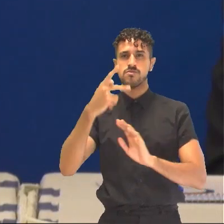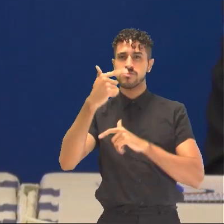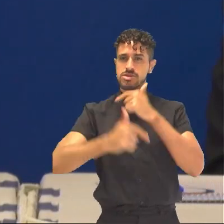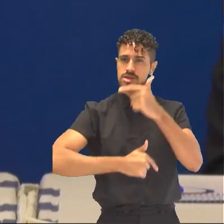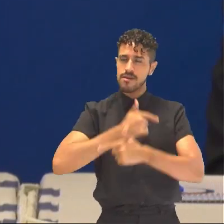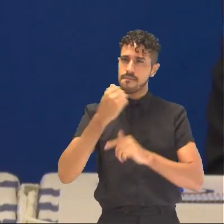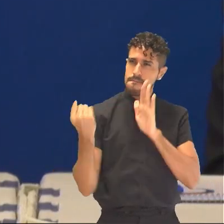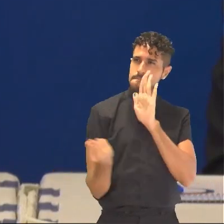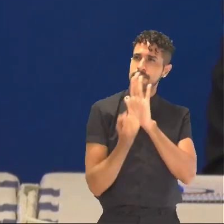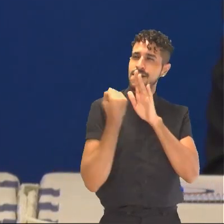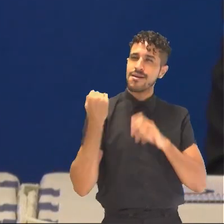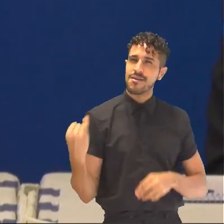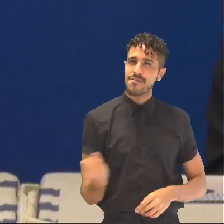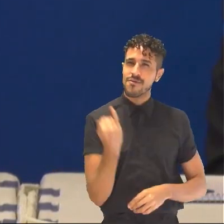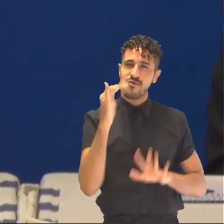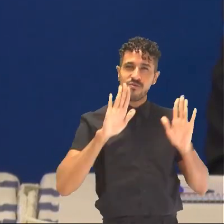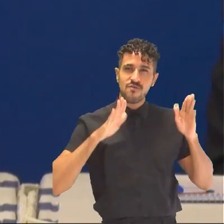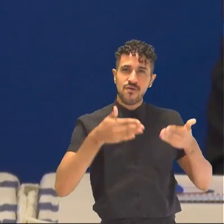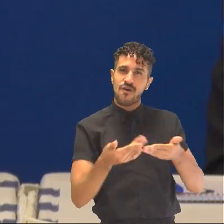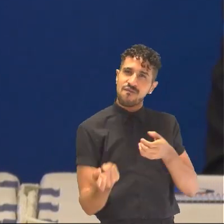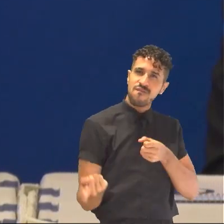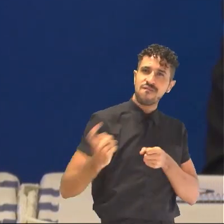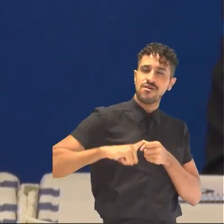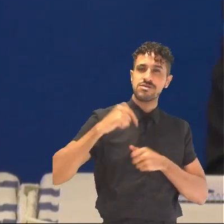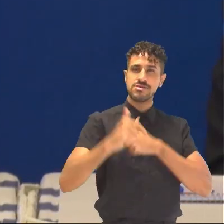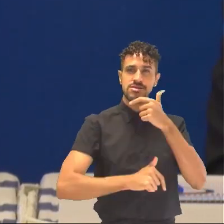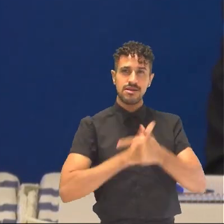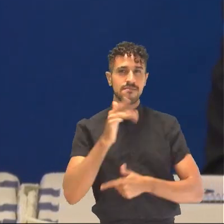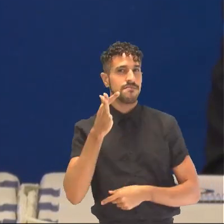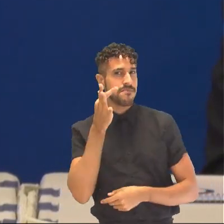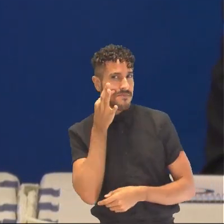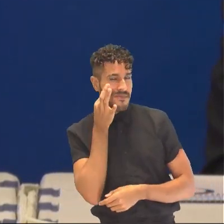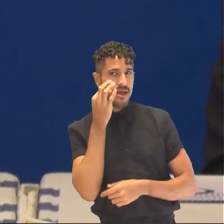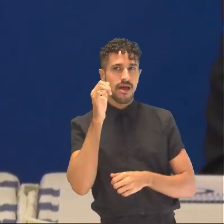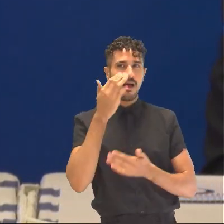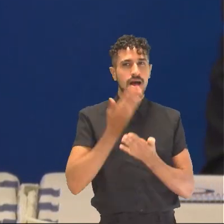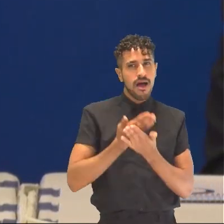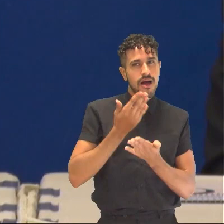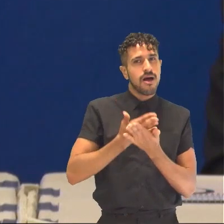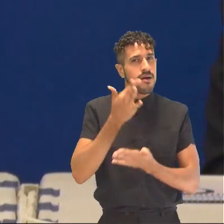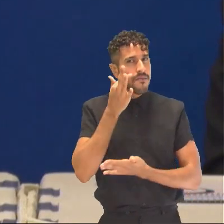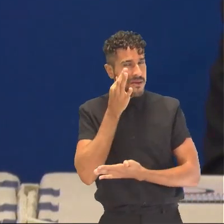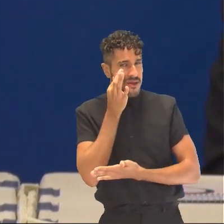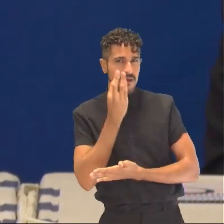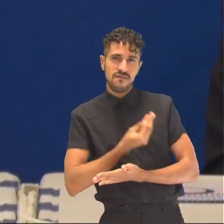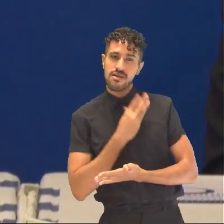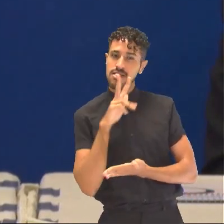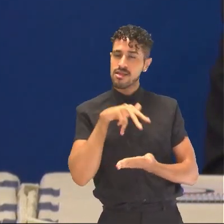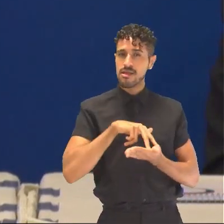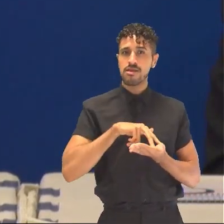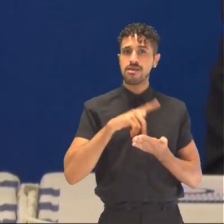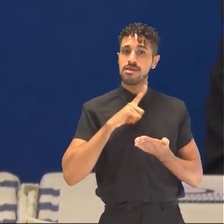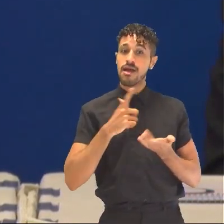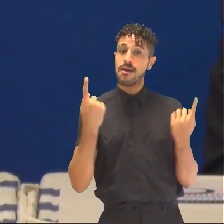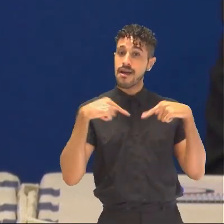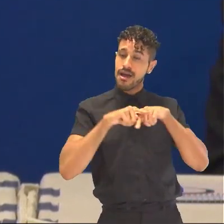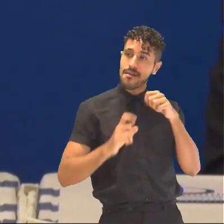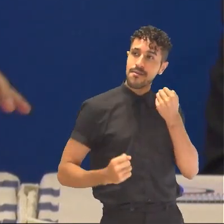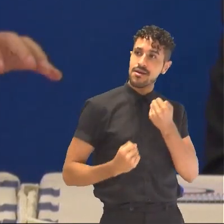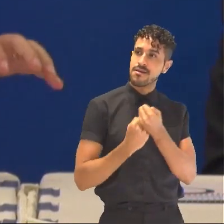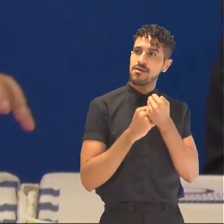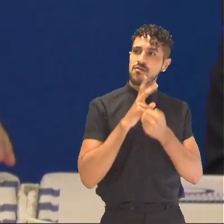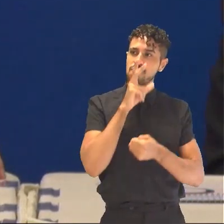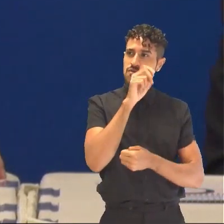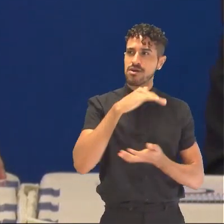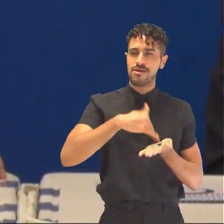muito importante voltada ao retorno às atividades presenciais, às aulas presenciais, né, que contou com a participação decisiva